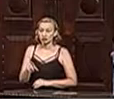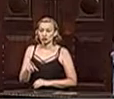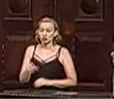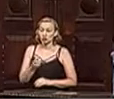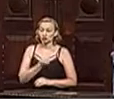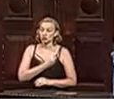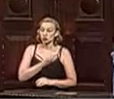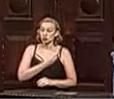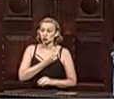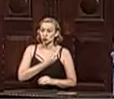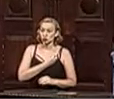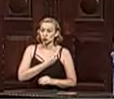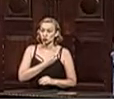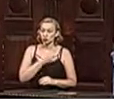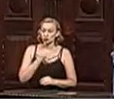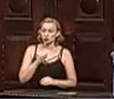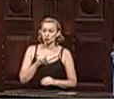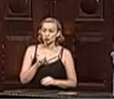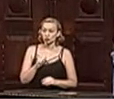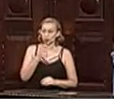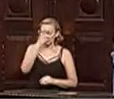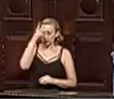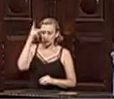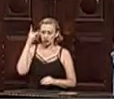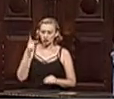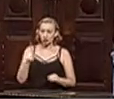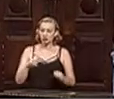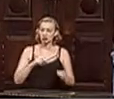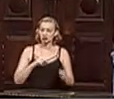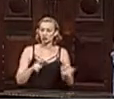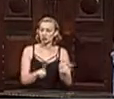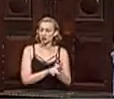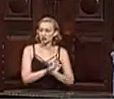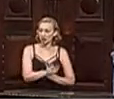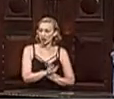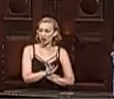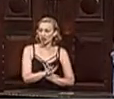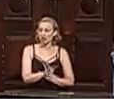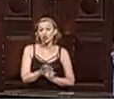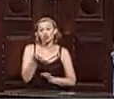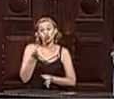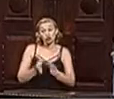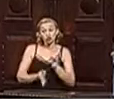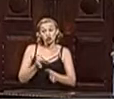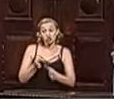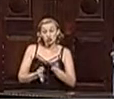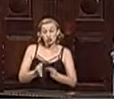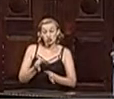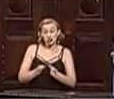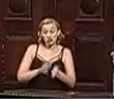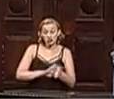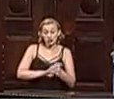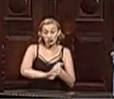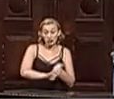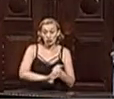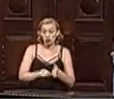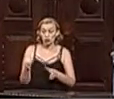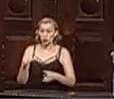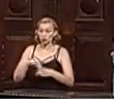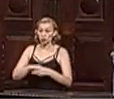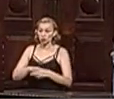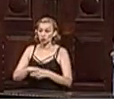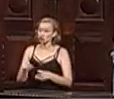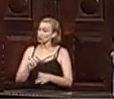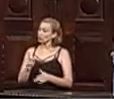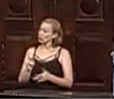sócios que não tinham condições de estarem aptos a votar. Justiça determinou esse voto em separado e não era